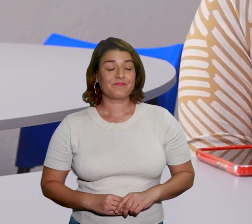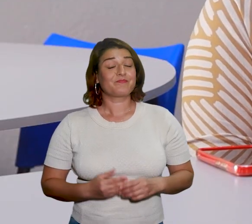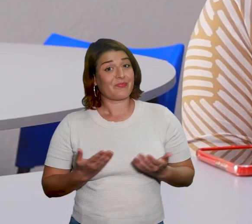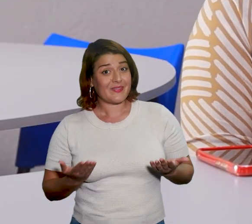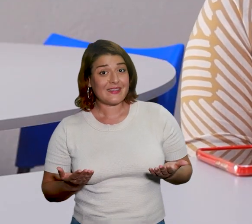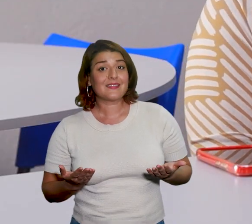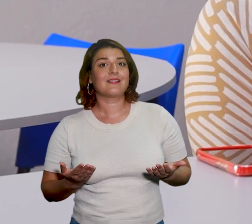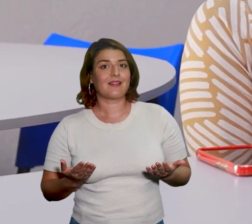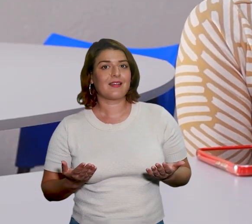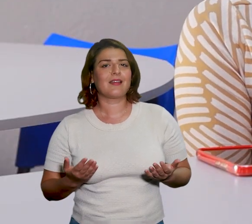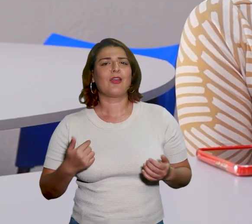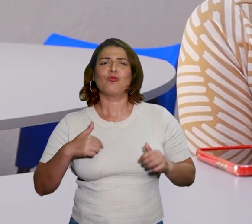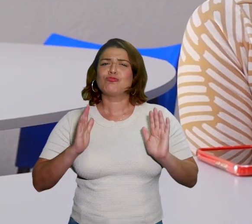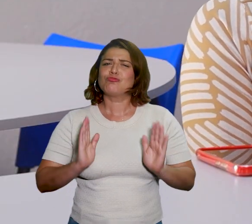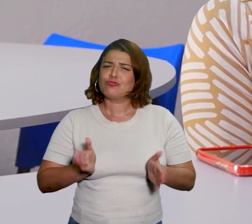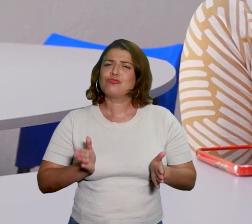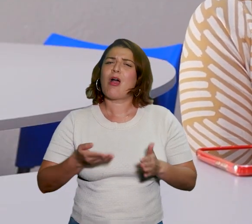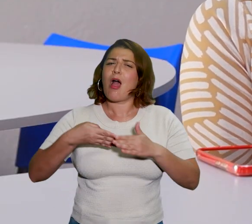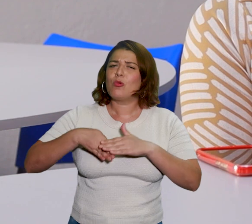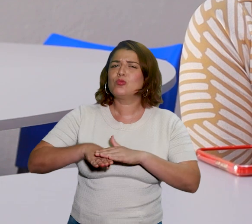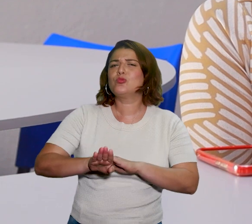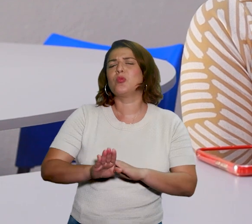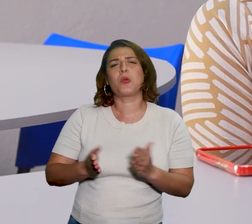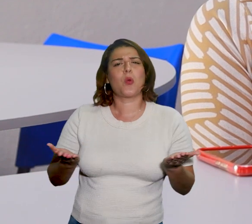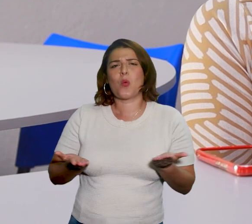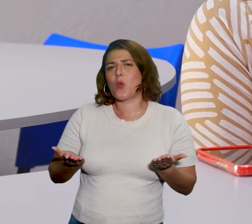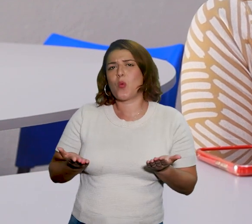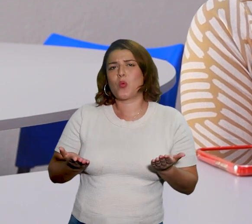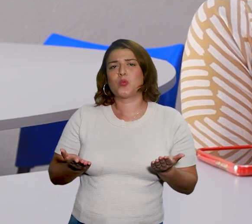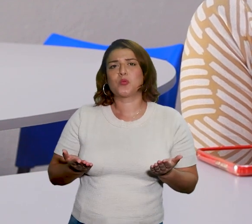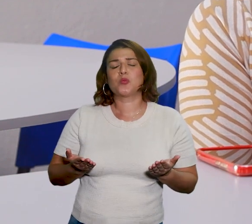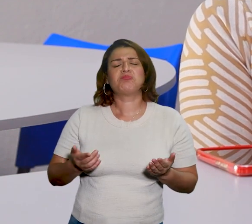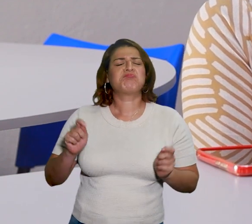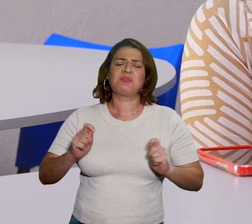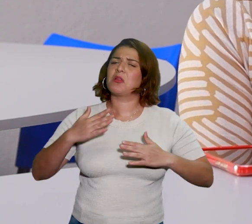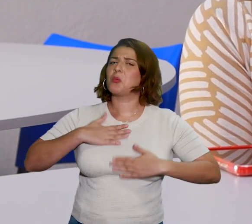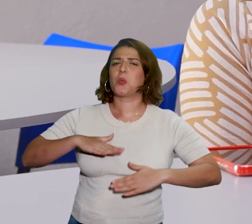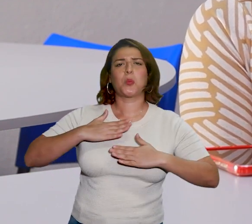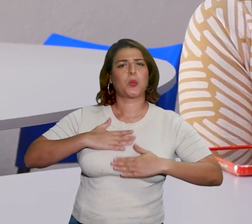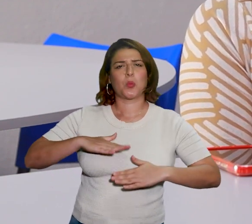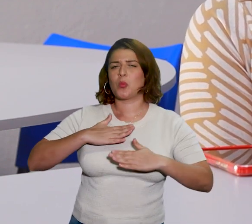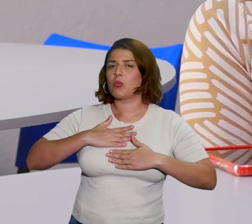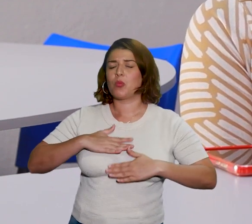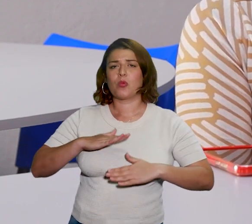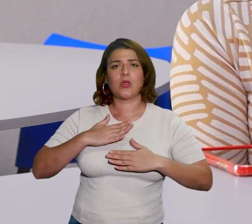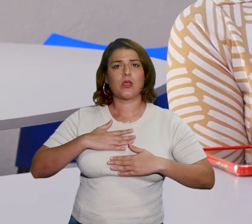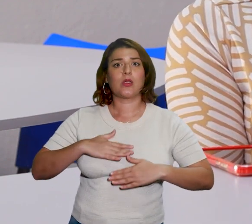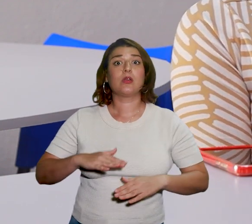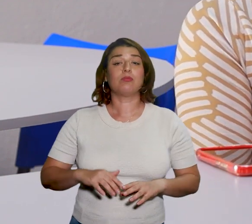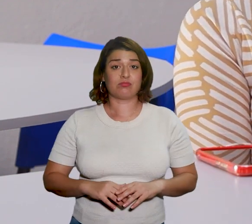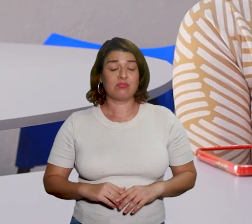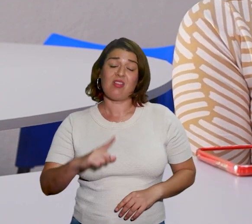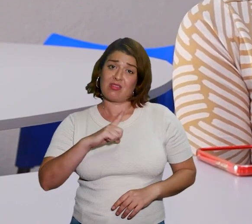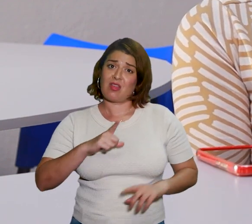Assim, né? Eu acho que lidar com isso hoje em dia é uma questão super tranquila para mim. Óbvio que